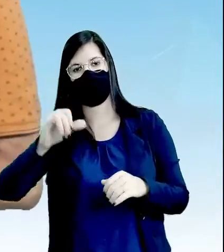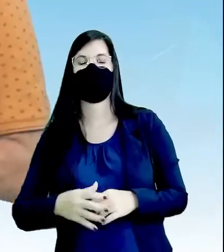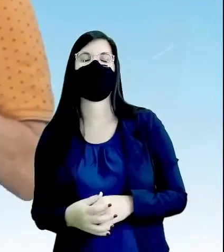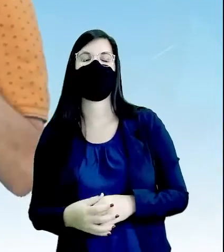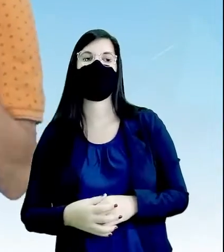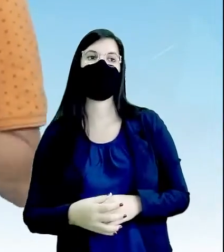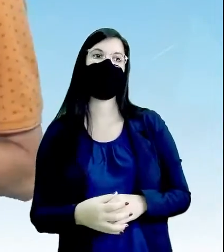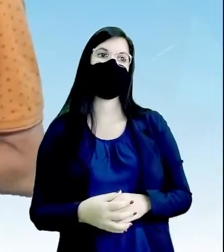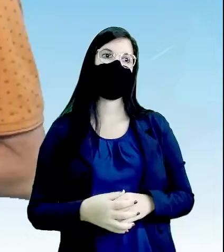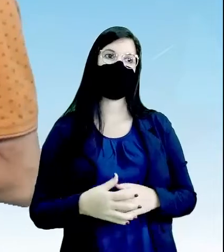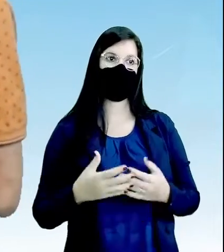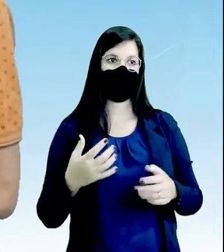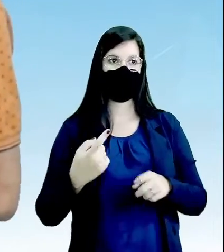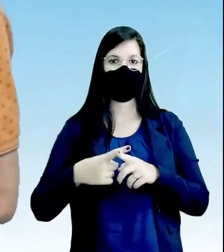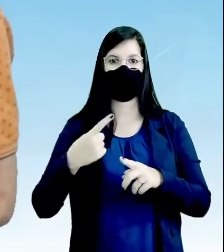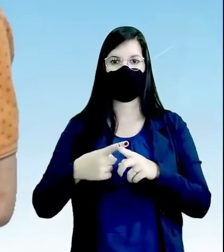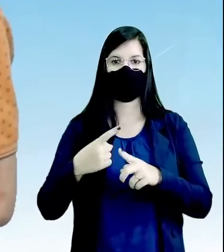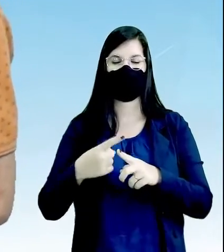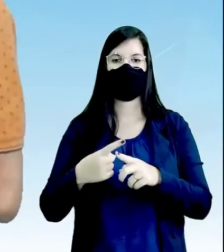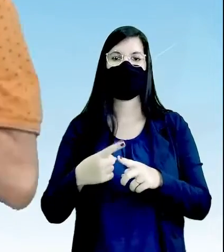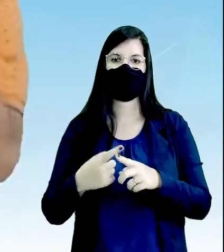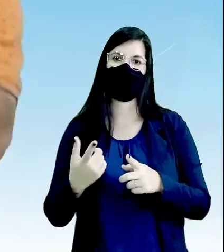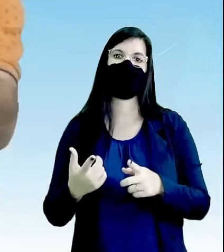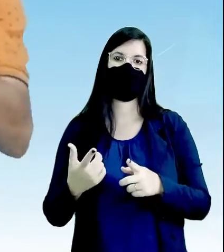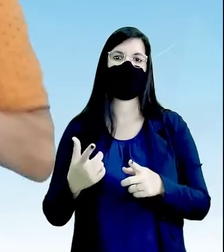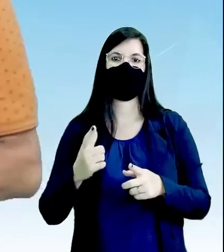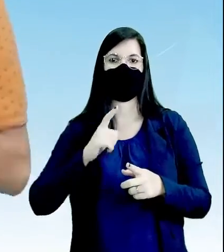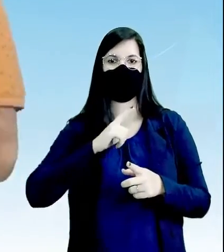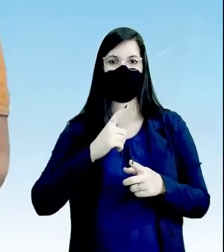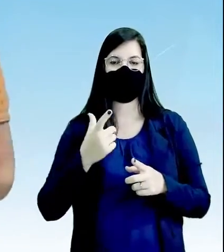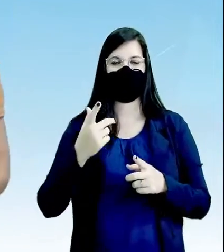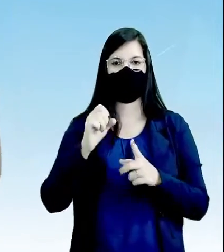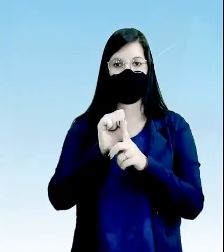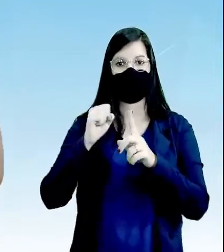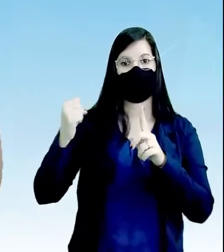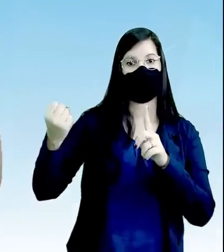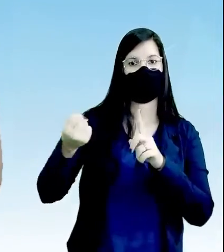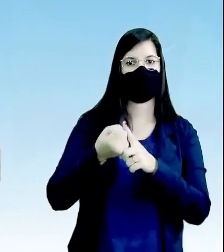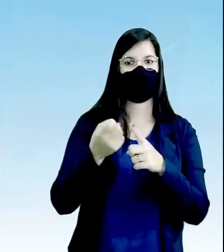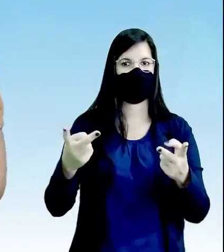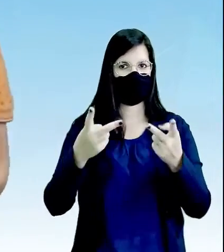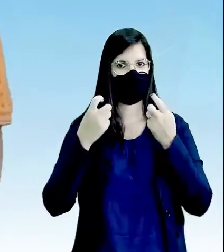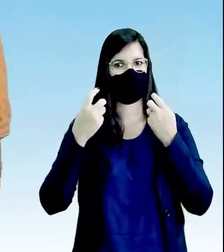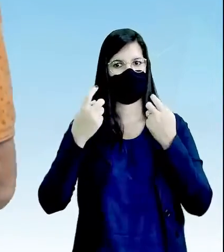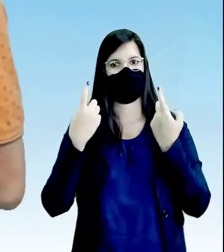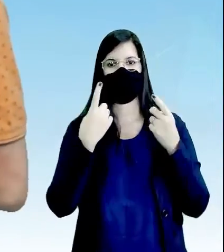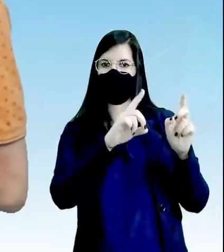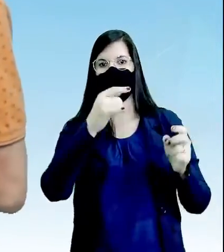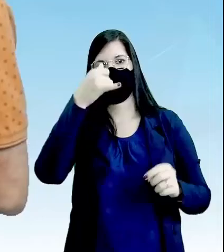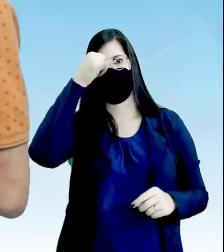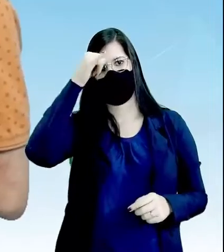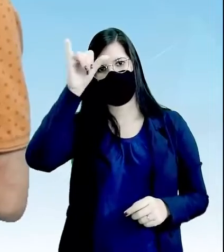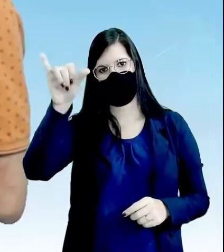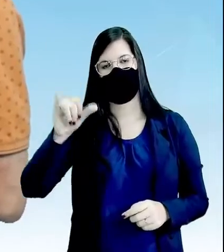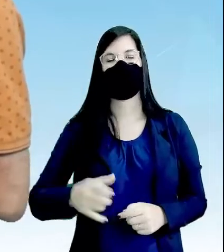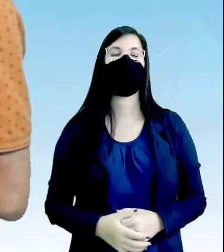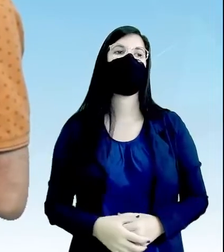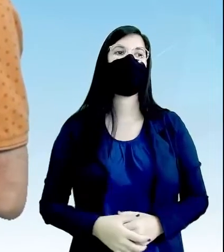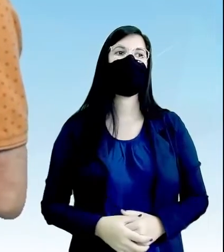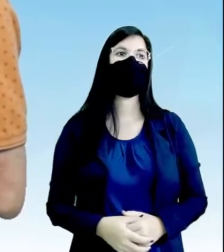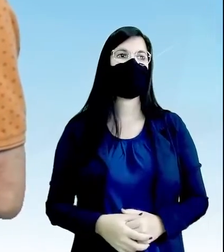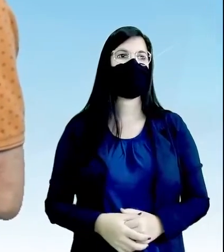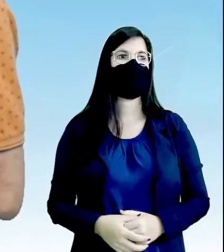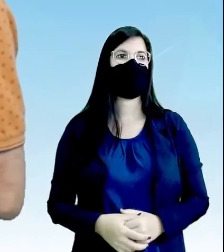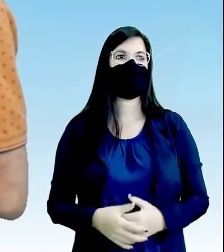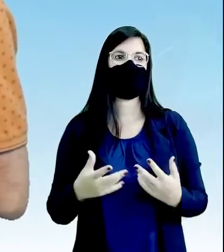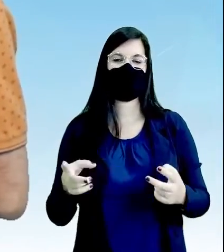né? Era uma intimidação. Intimidar a sociedade a não se revoltar contra as atrocidades praticadas pela corte. Interessante,